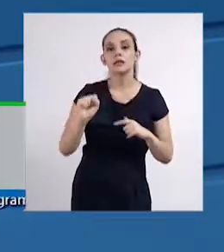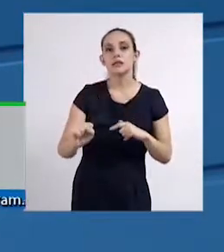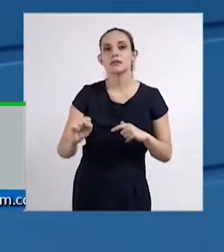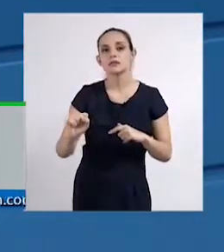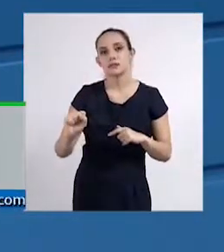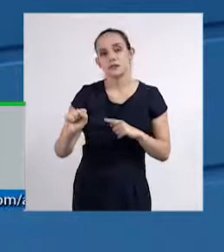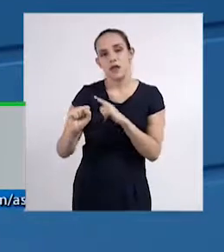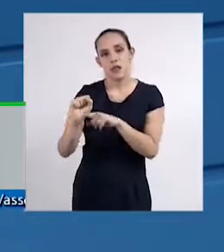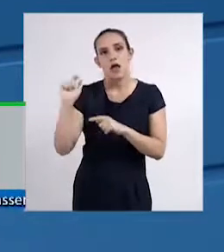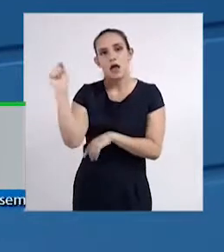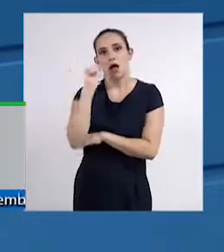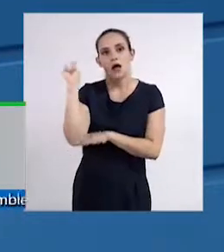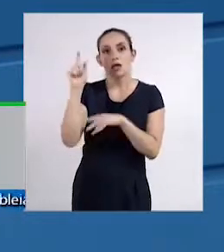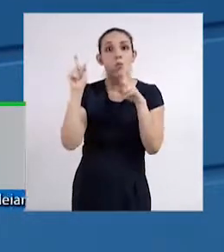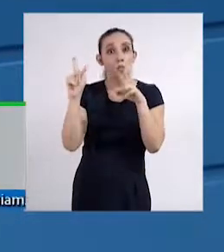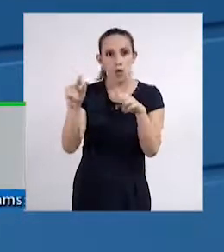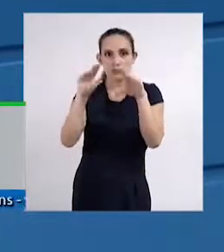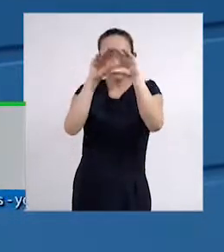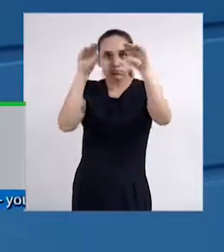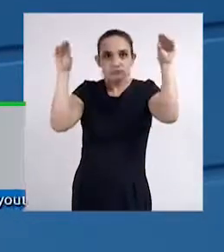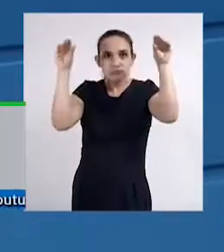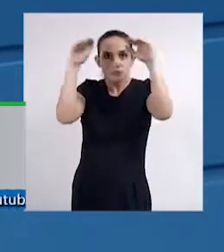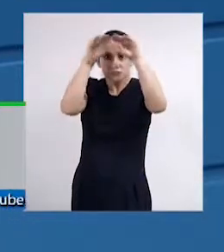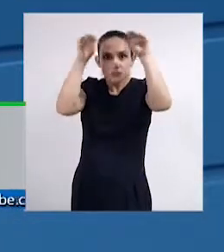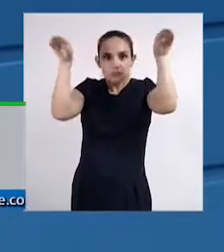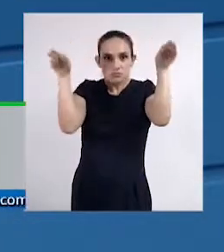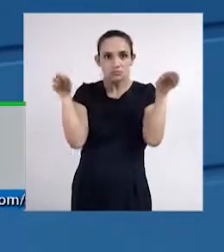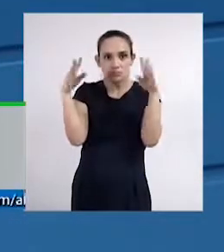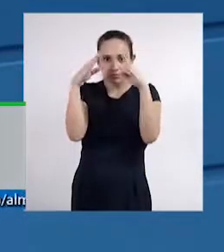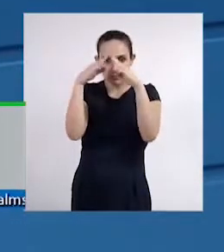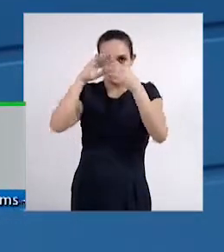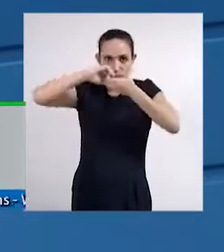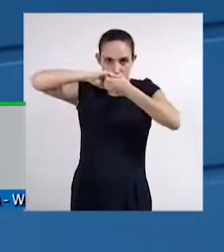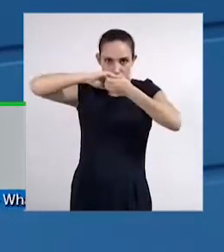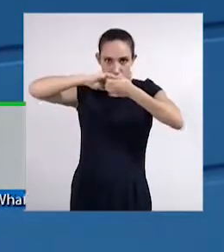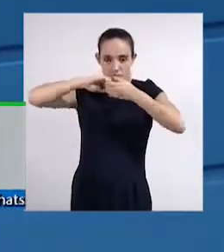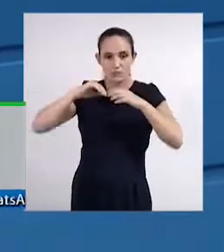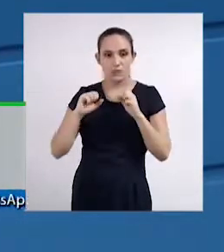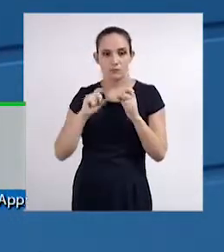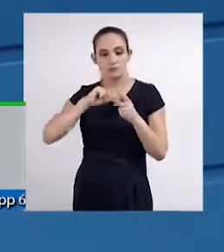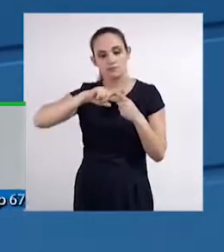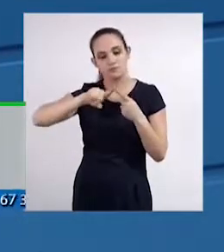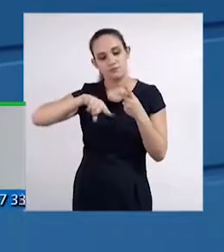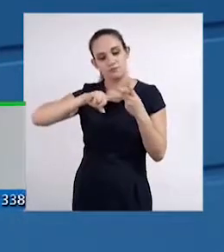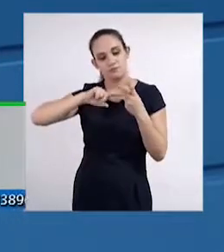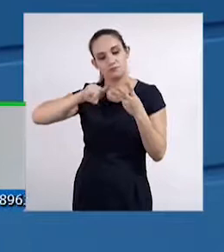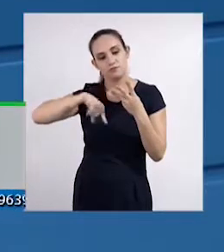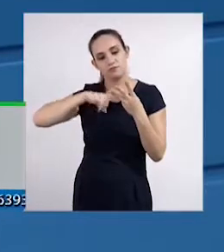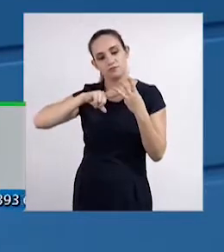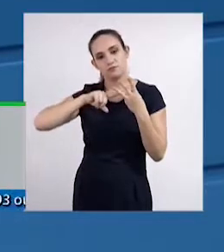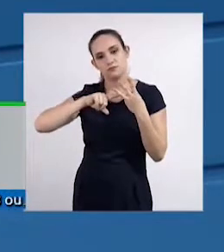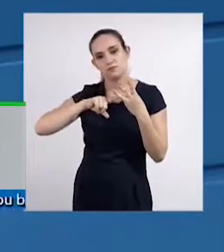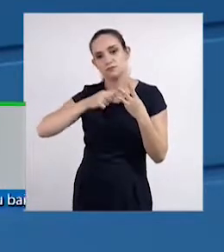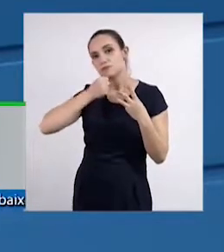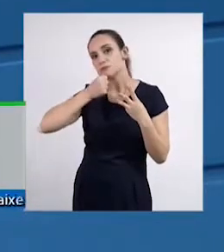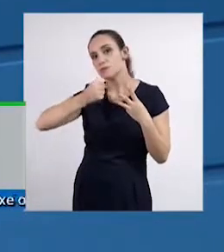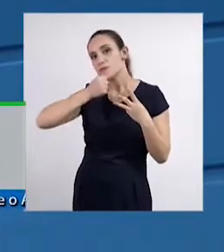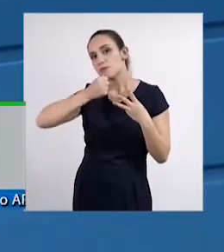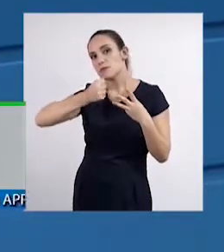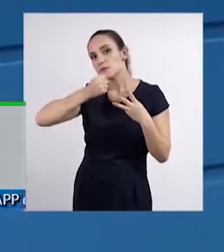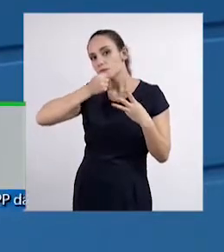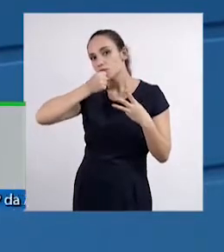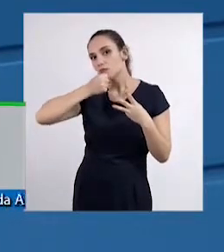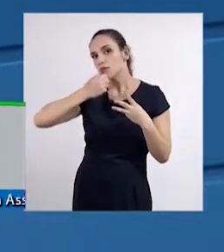desmaiassem e ali fossem a óbito. E o terceiro foi do problema do jornalista Boechat. Por quê?